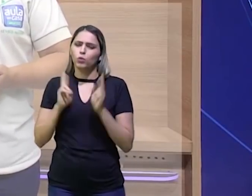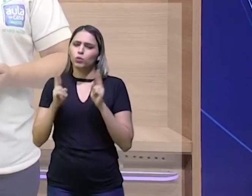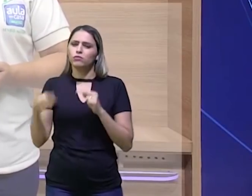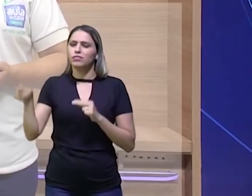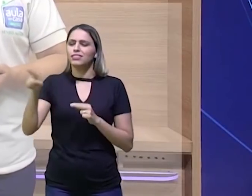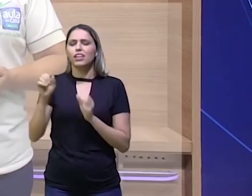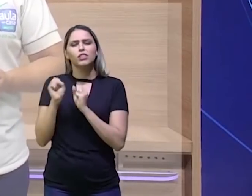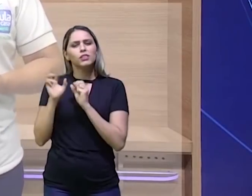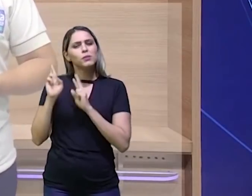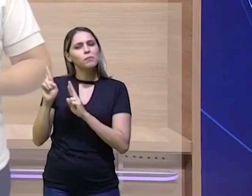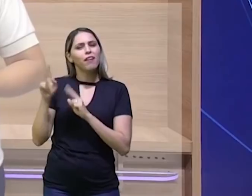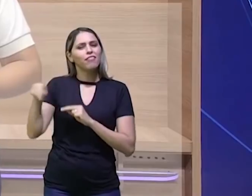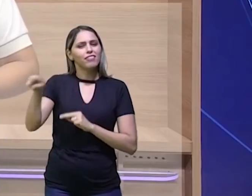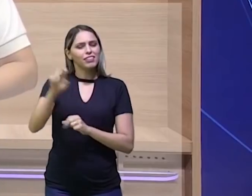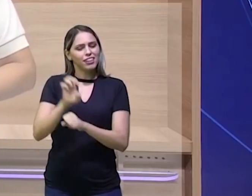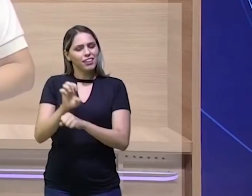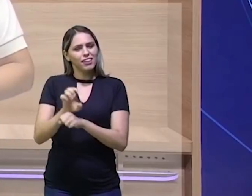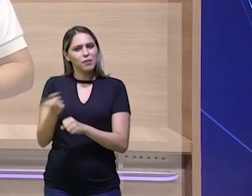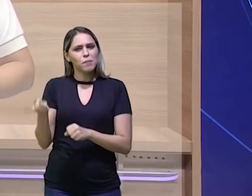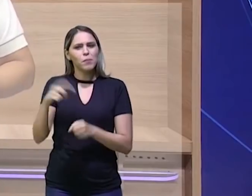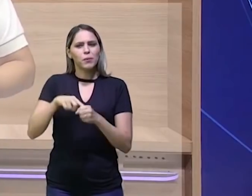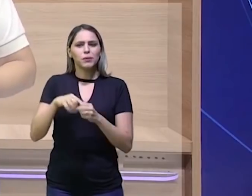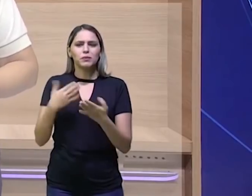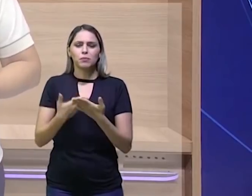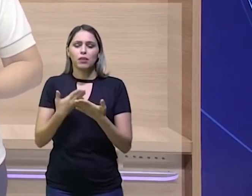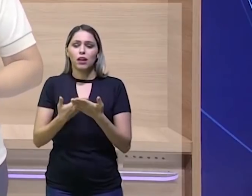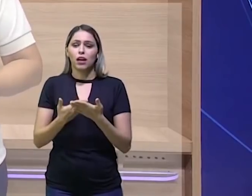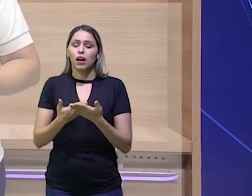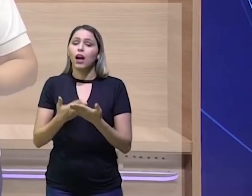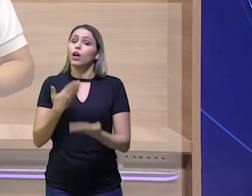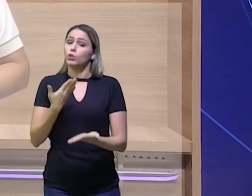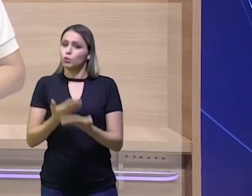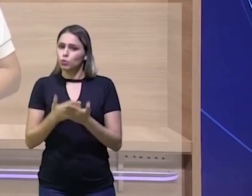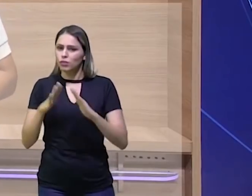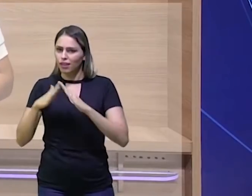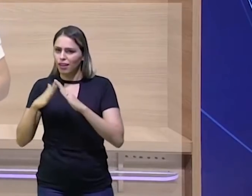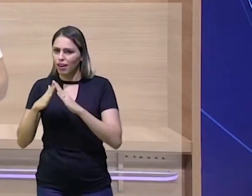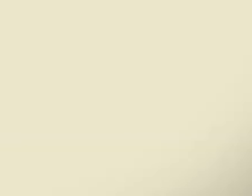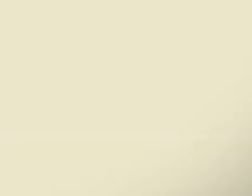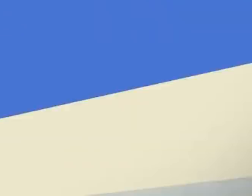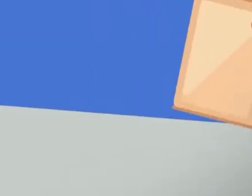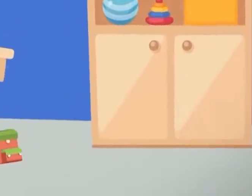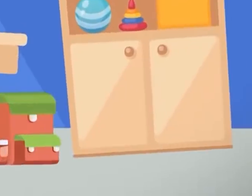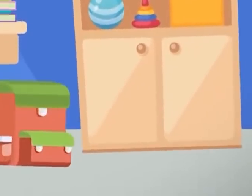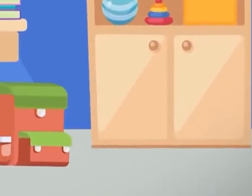aulas. Estou esperando vocês. Estudem e se cuidem.